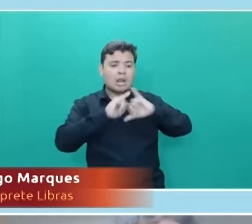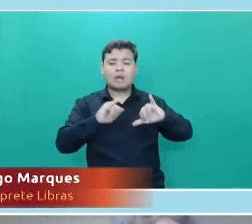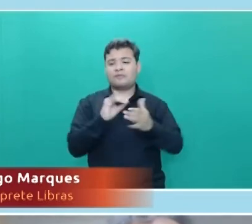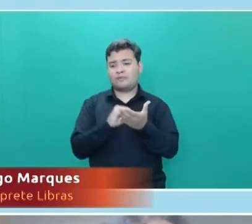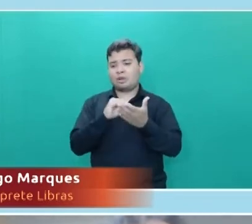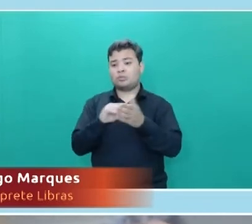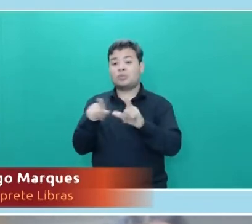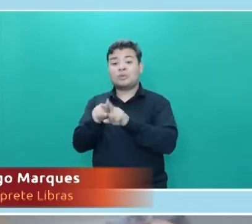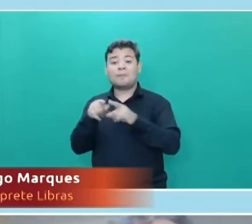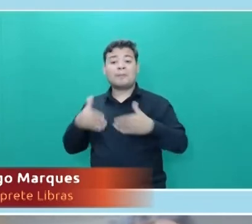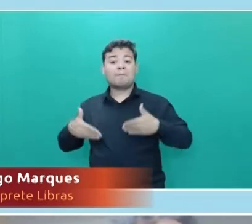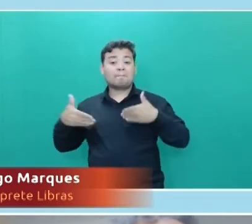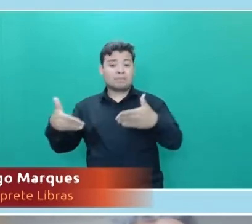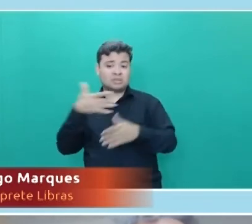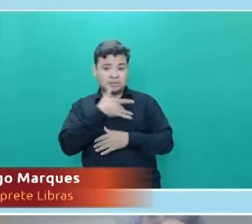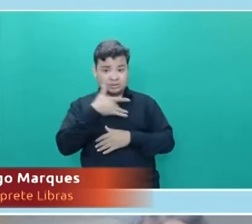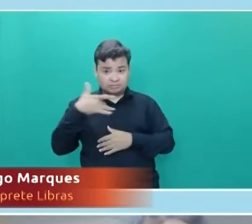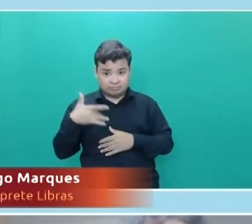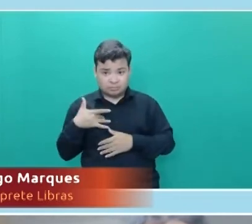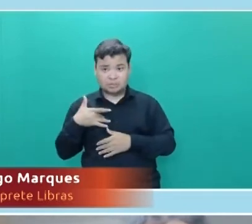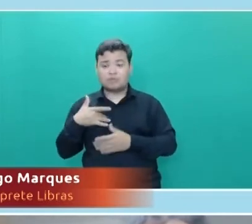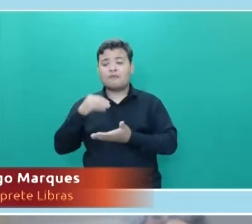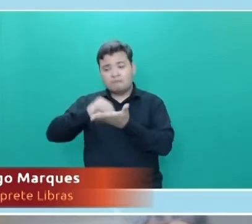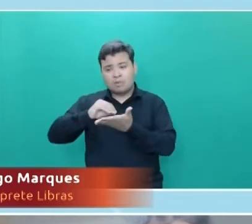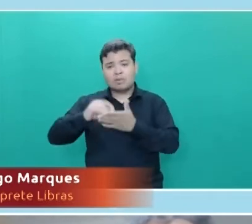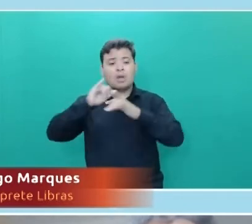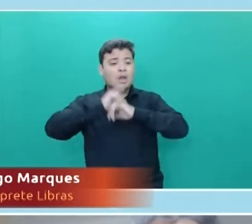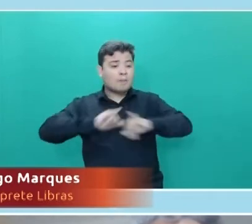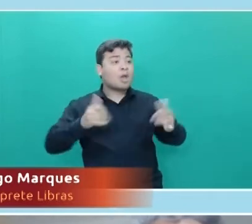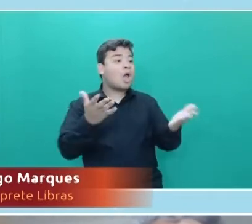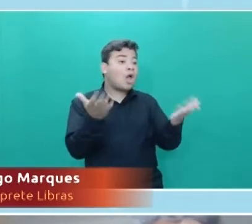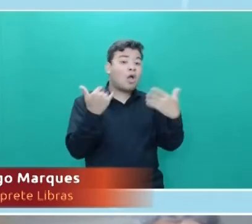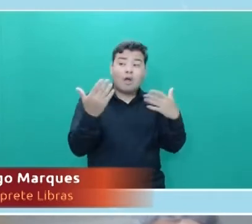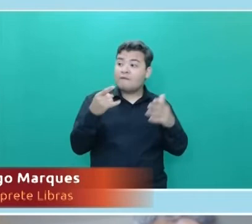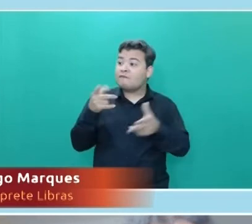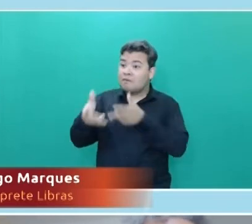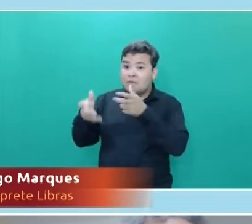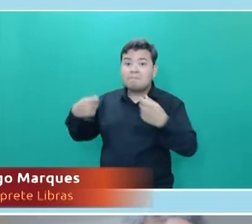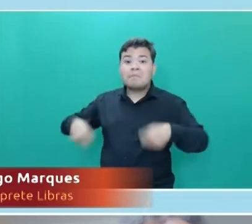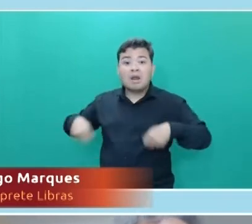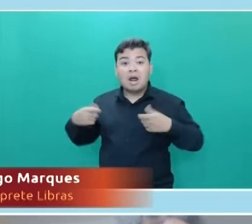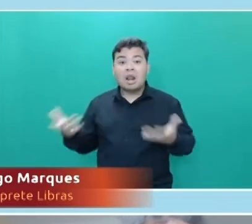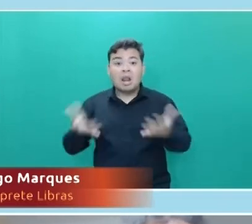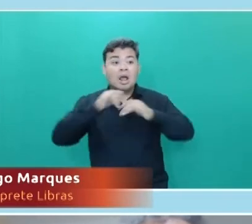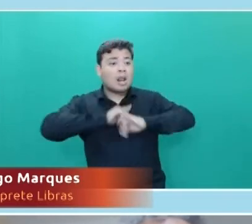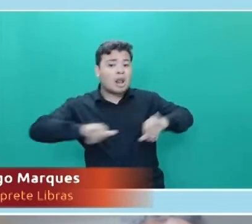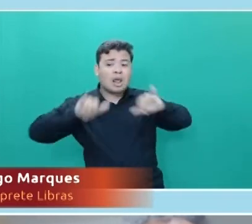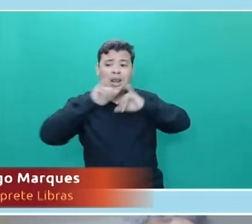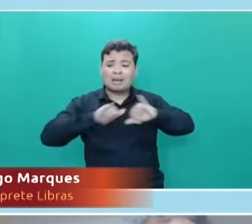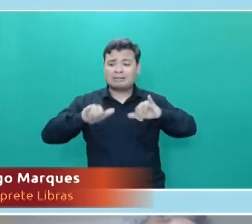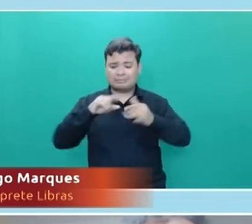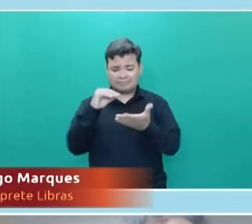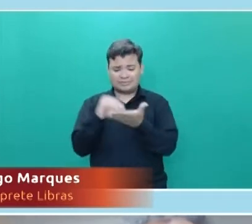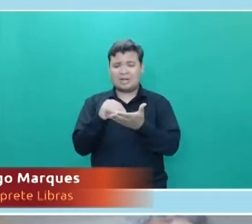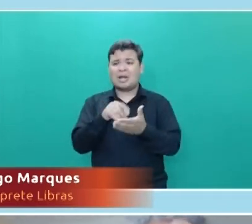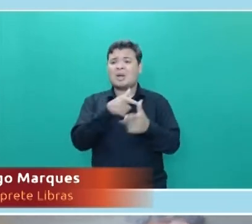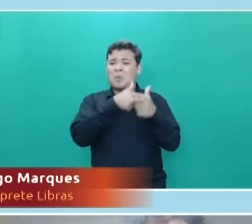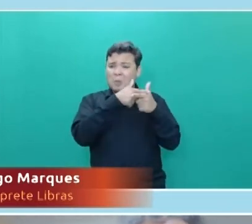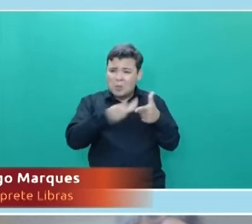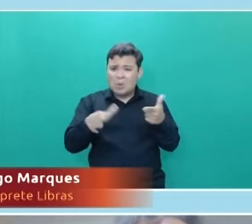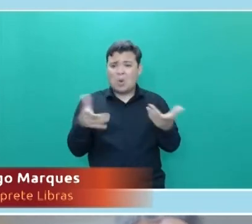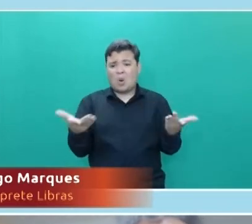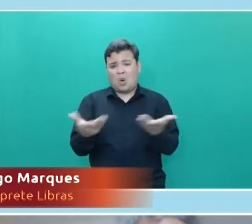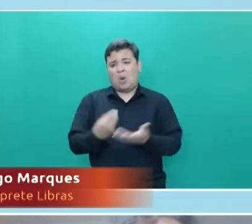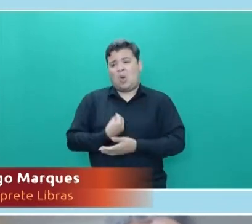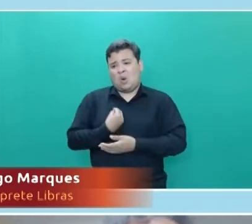que incentivem as pessoas a levar as suas crianças para serem imunizadas. Então, isso é um problema que a gente enfrenta hoje e que a